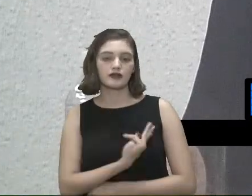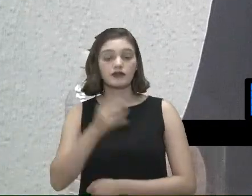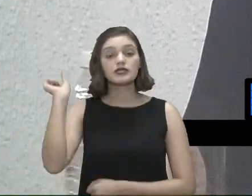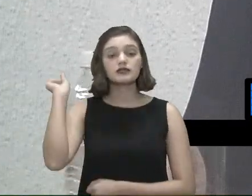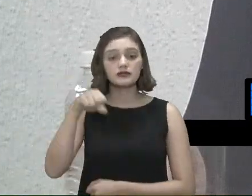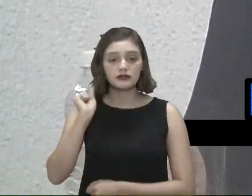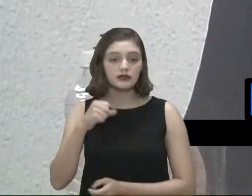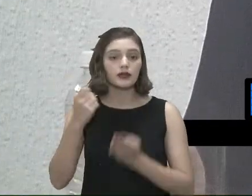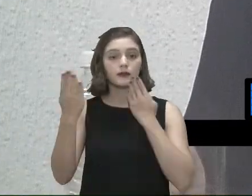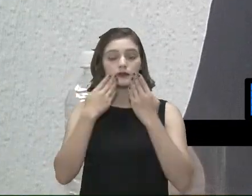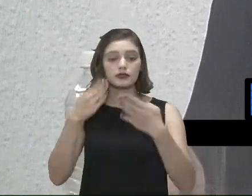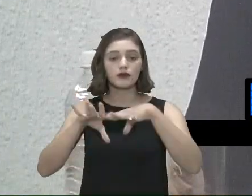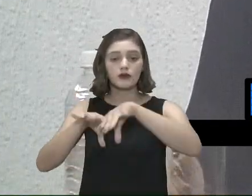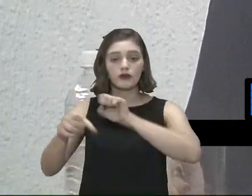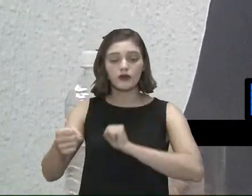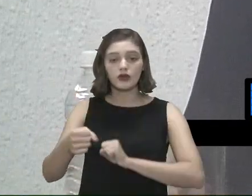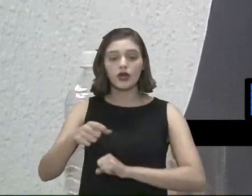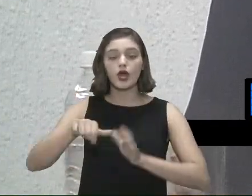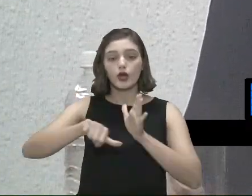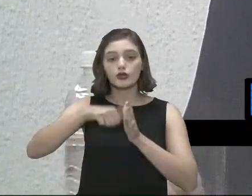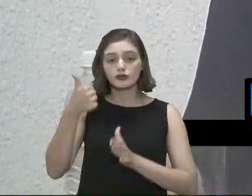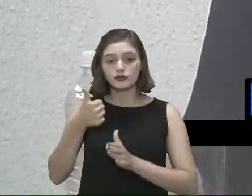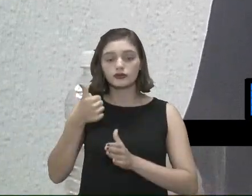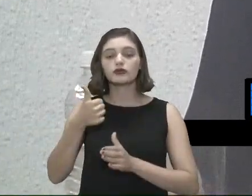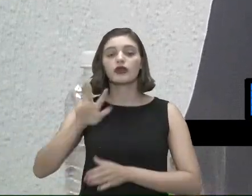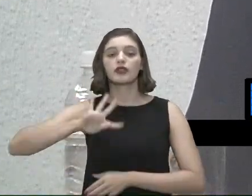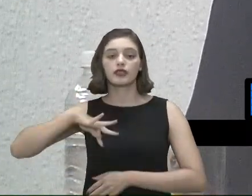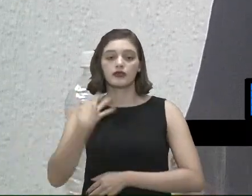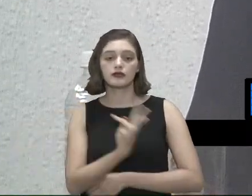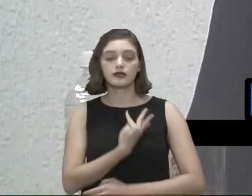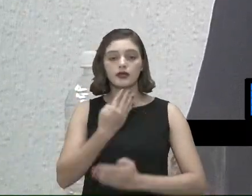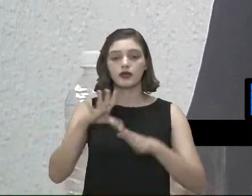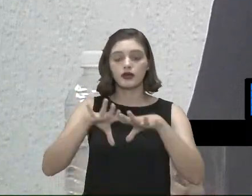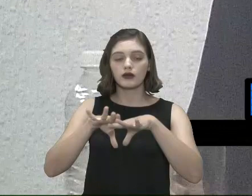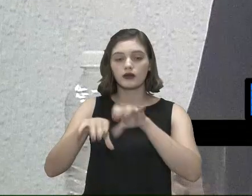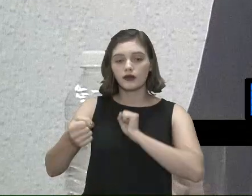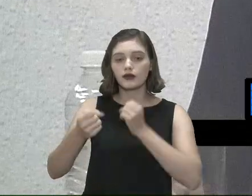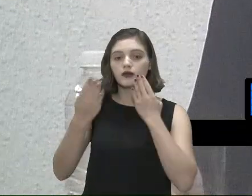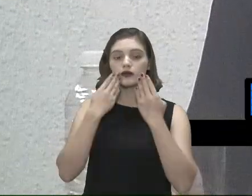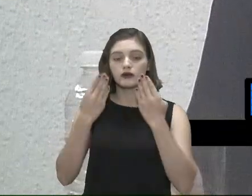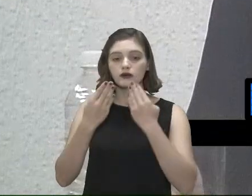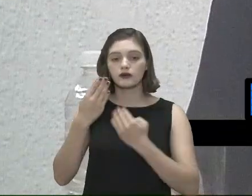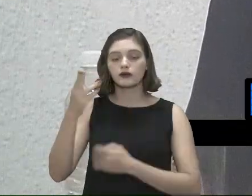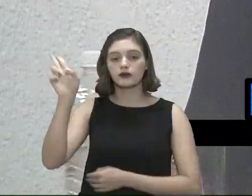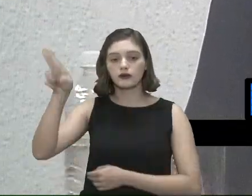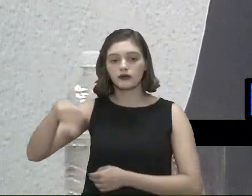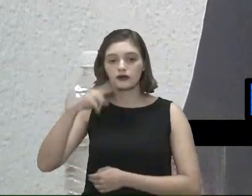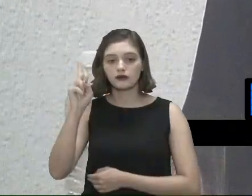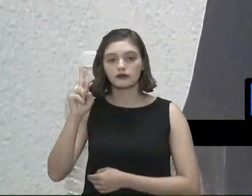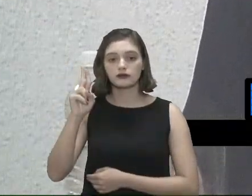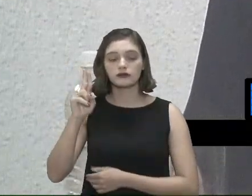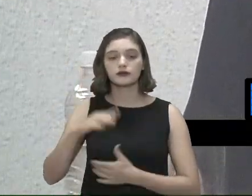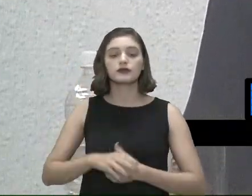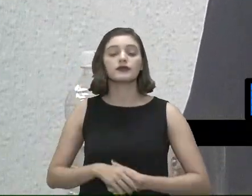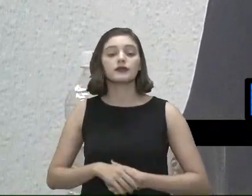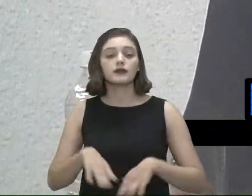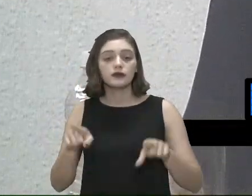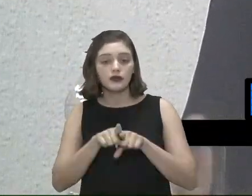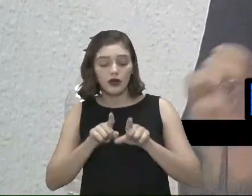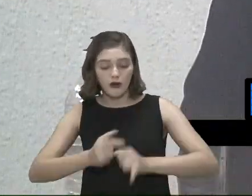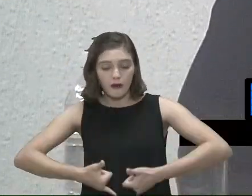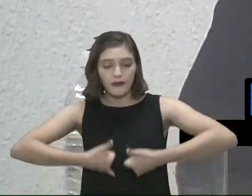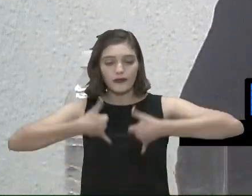psicóloga formada. Eu sou a primeira travesti a se formar em psicologia na Universidade de Taubaté. E isso, ao mesmo tempo que me